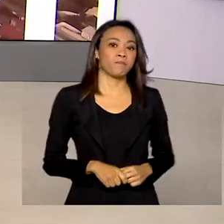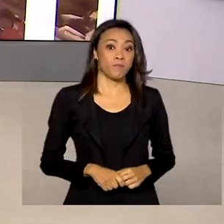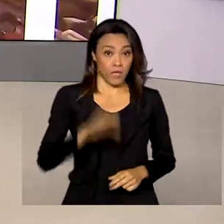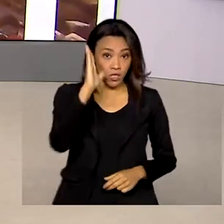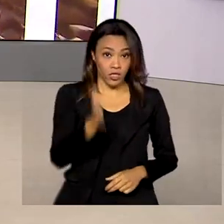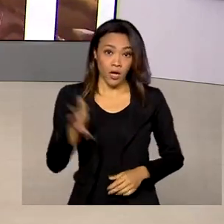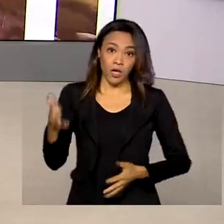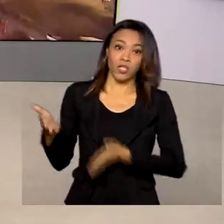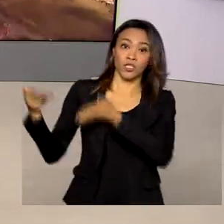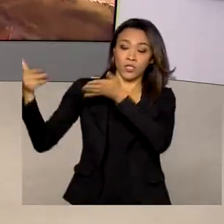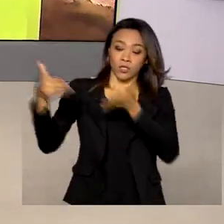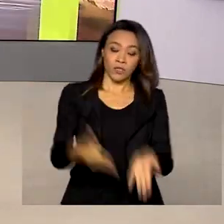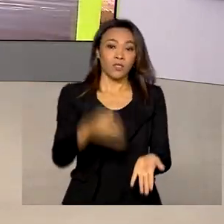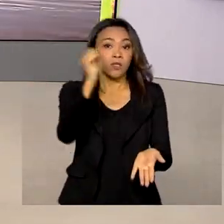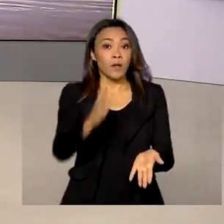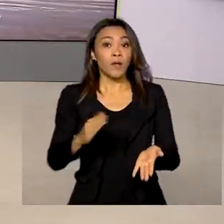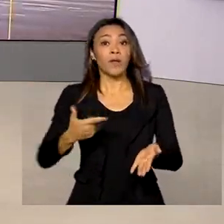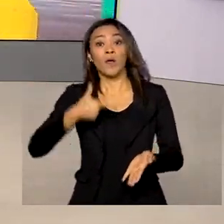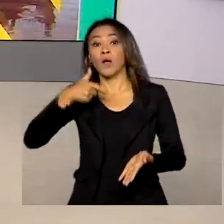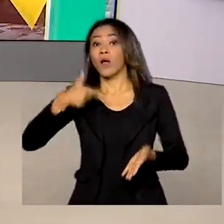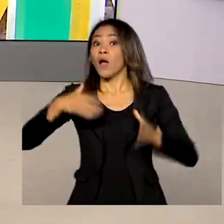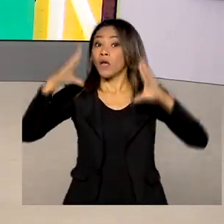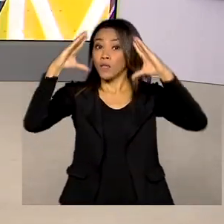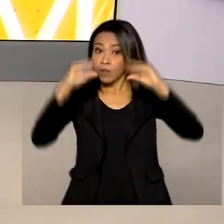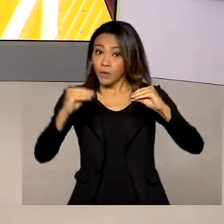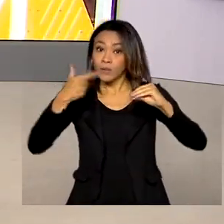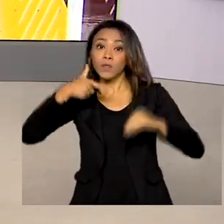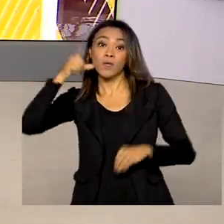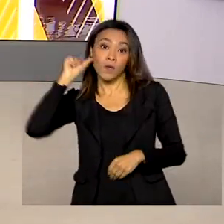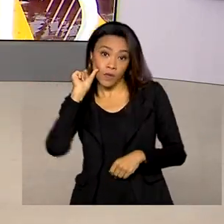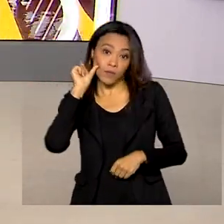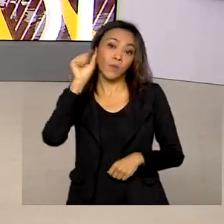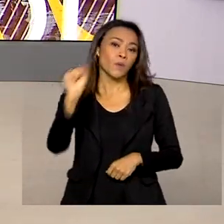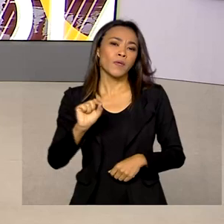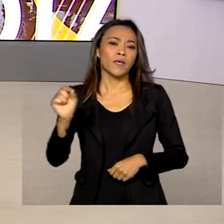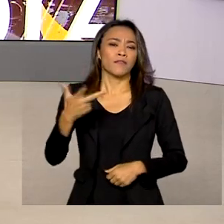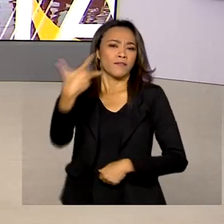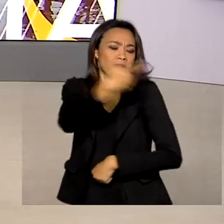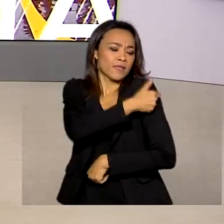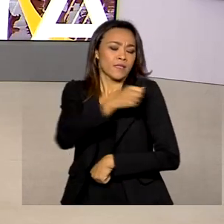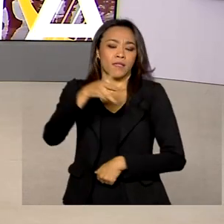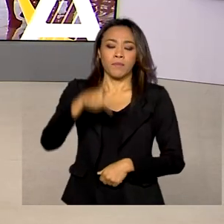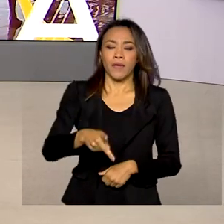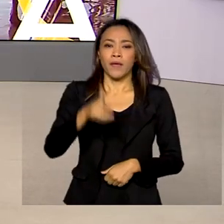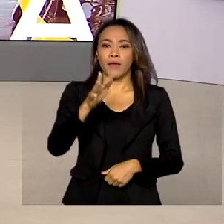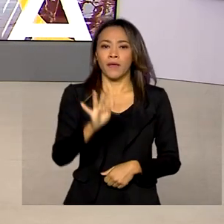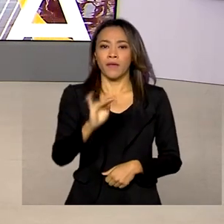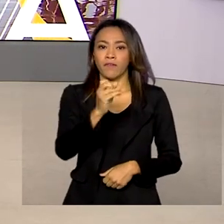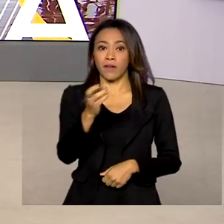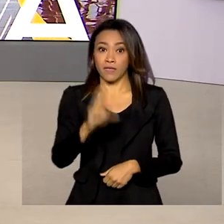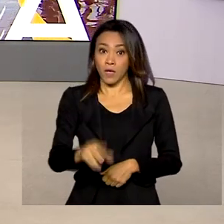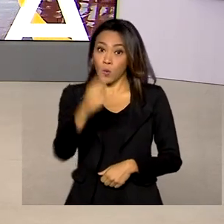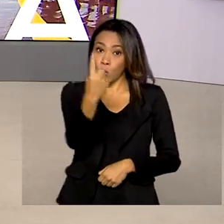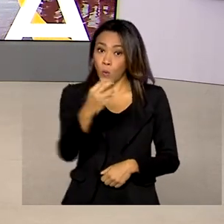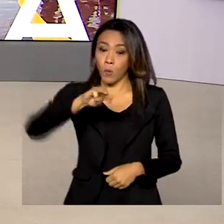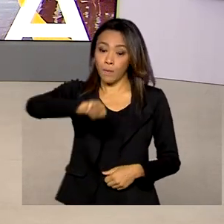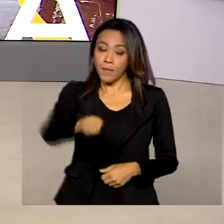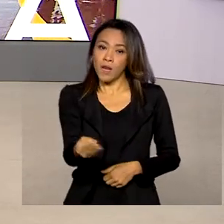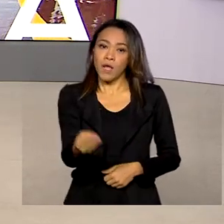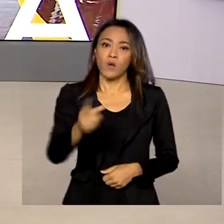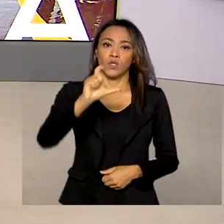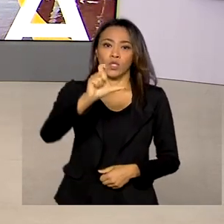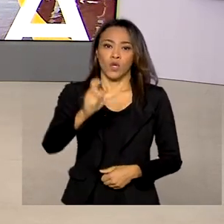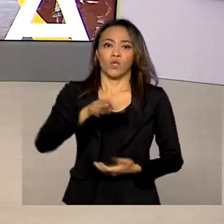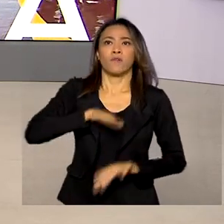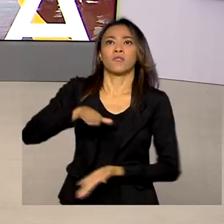e chegaram ao Brasil na noite desta quinta-feira as primeiras vacinas da fazer são 1 milhão de doses que vão ser distribuídas ao